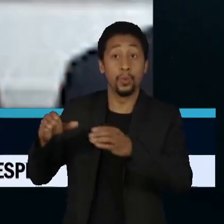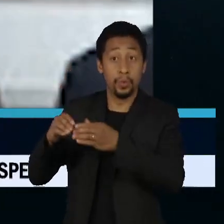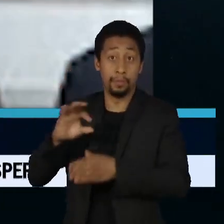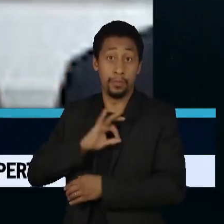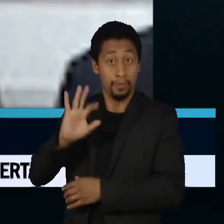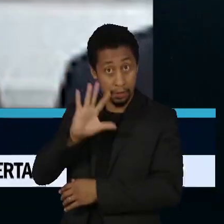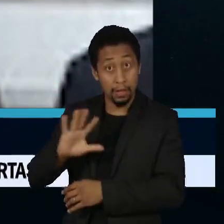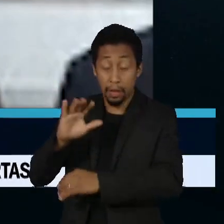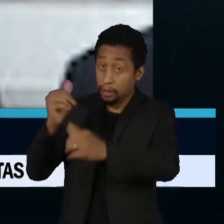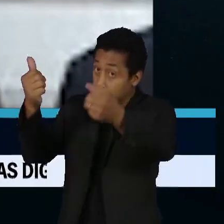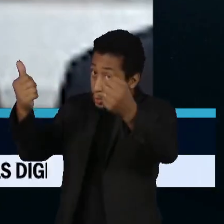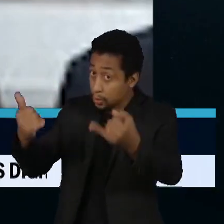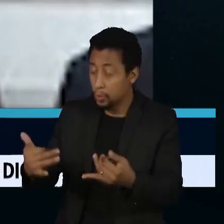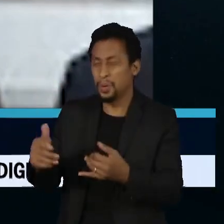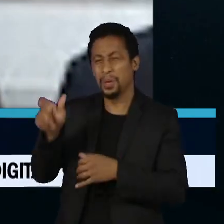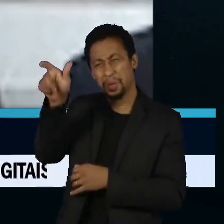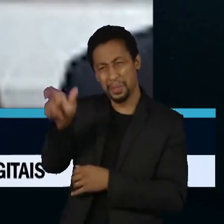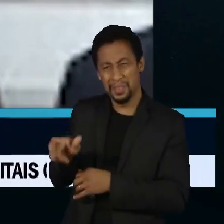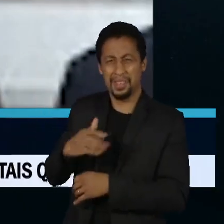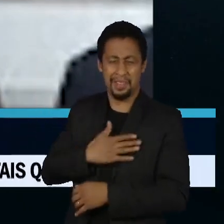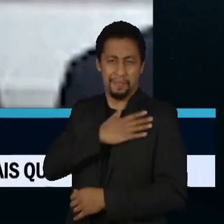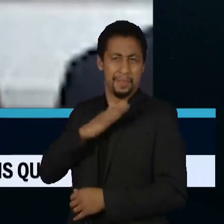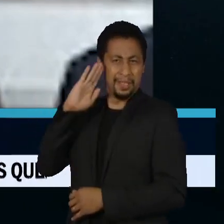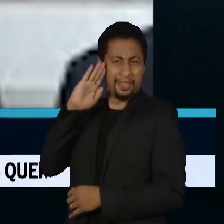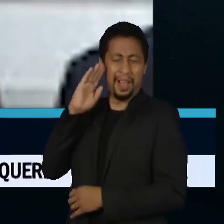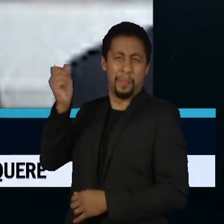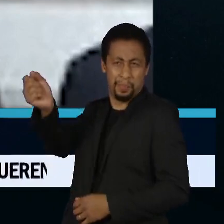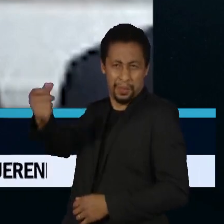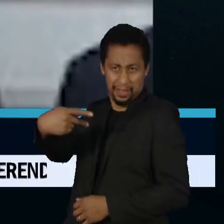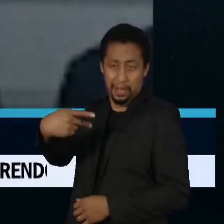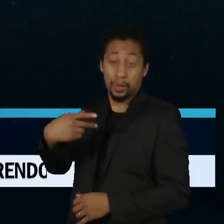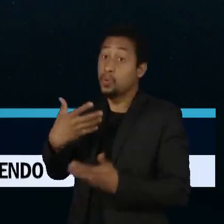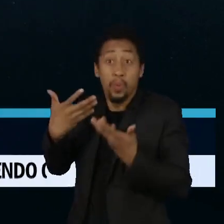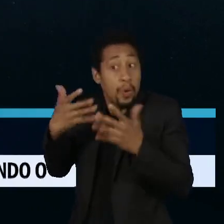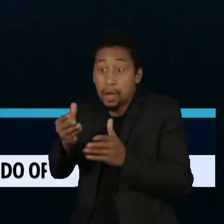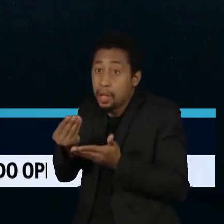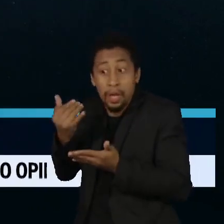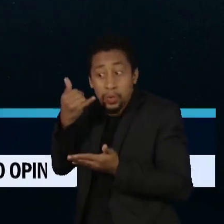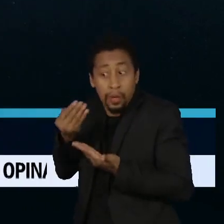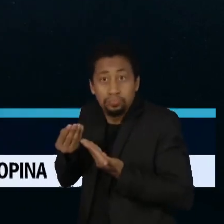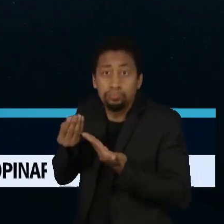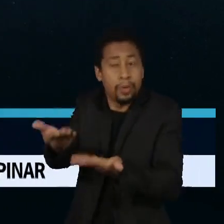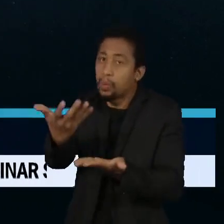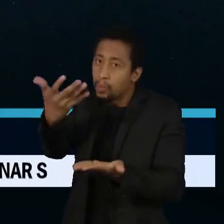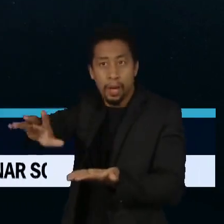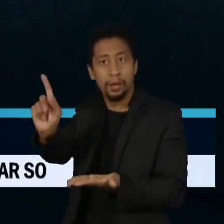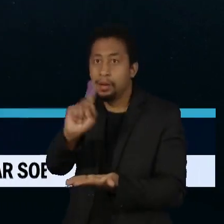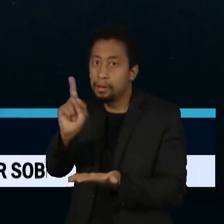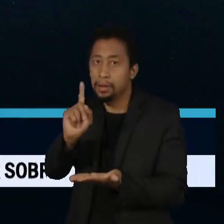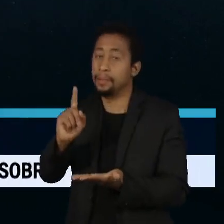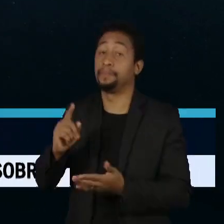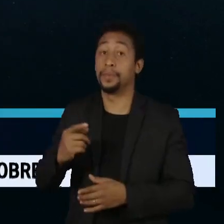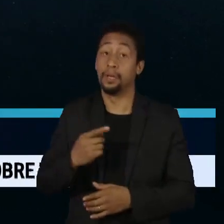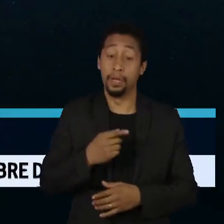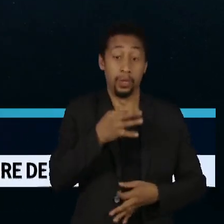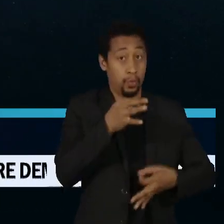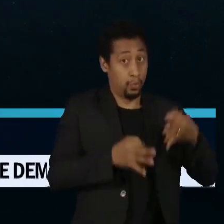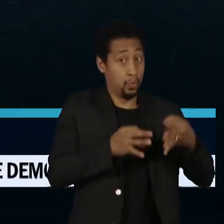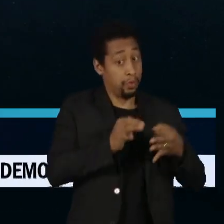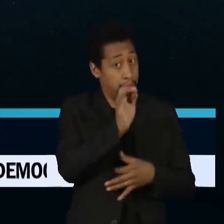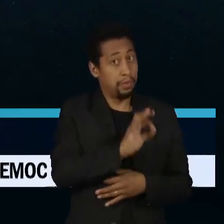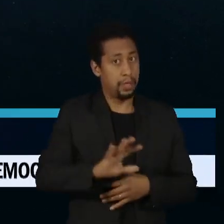militar reformado teria se recusado a entregar à justiça. Inicialmente, a primeira instância da Justiça